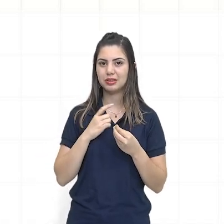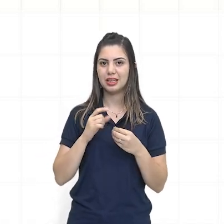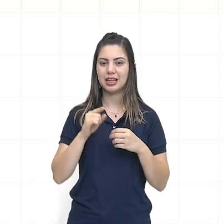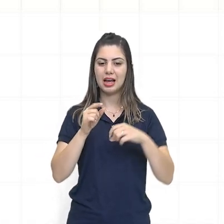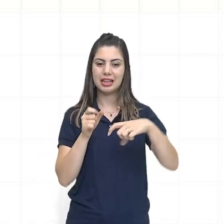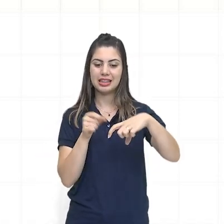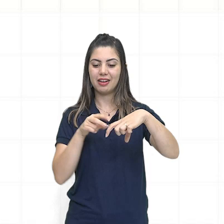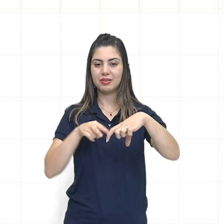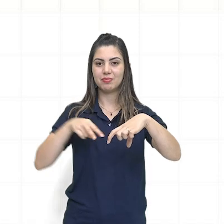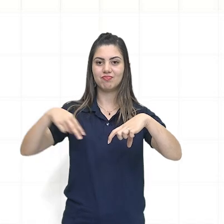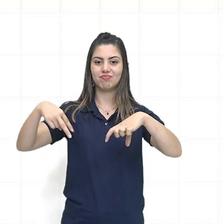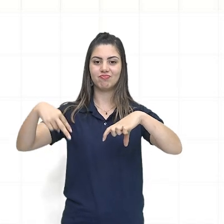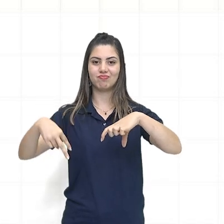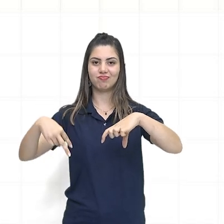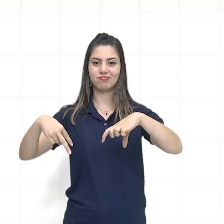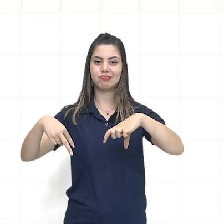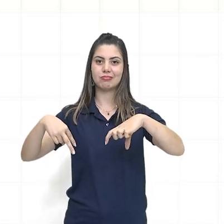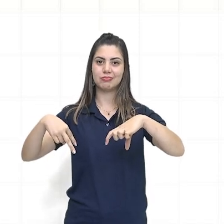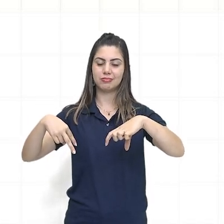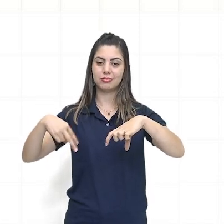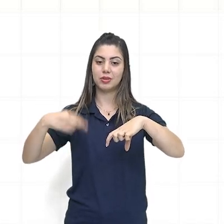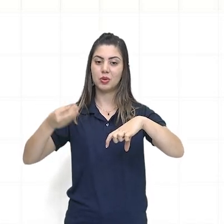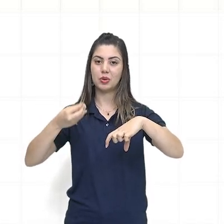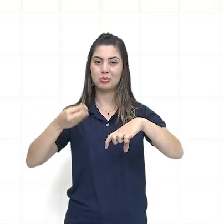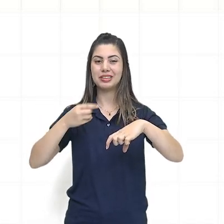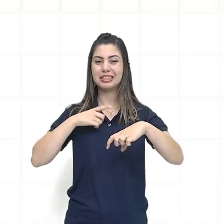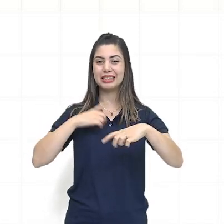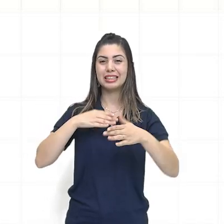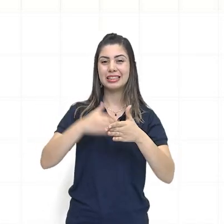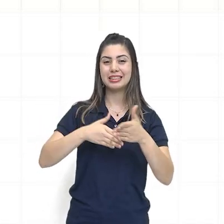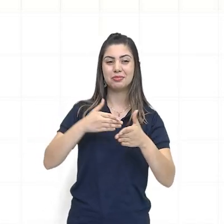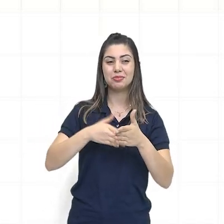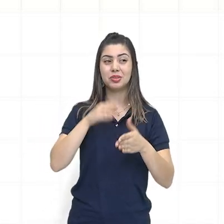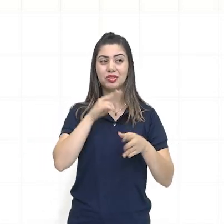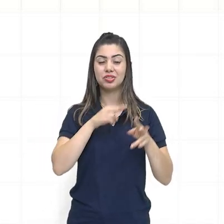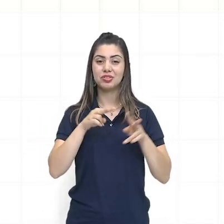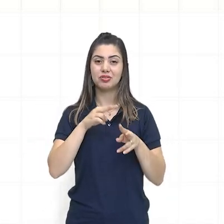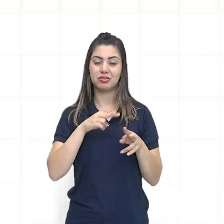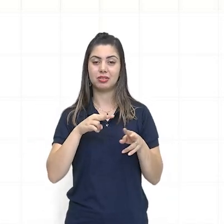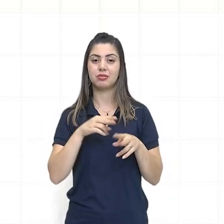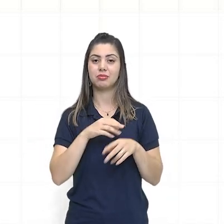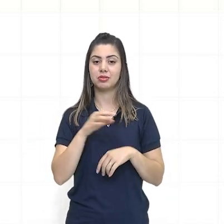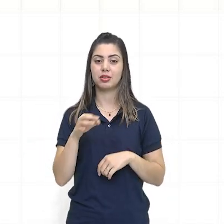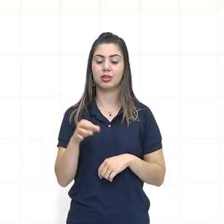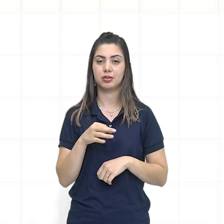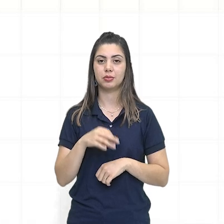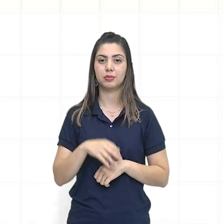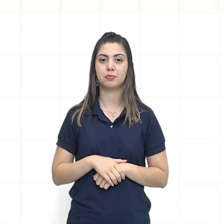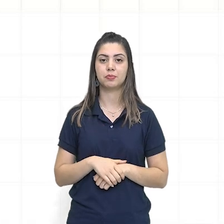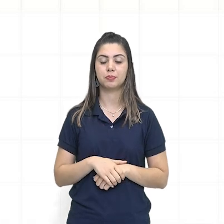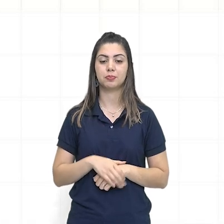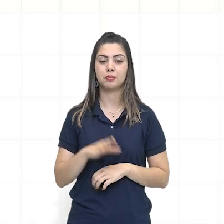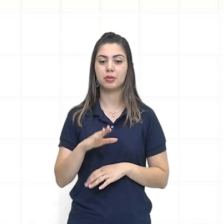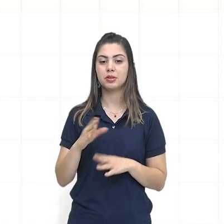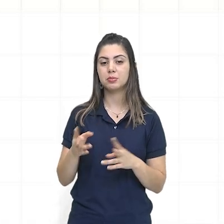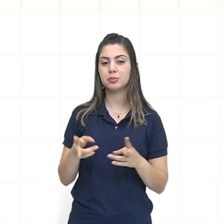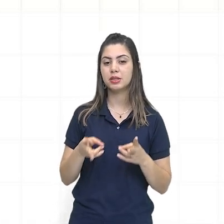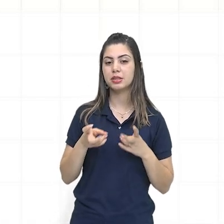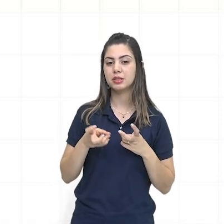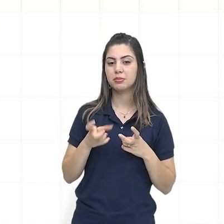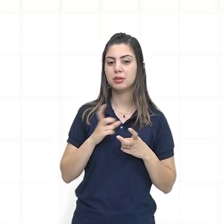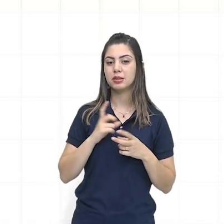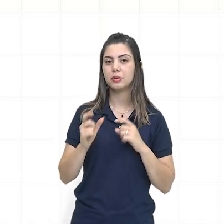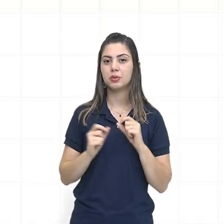da trave, ele já está um pouco mais limitado. Isso em relação ao ângulo. Vejam que o ângulo tem